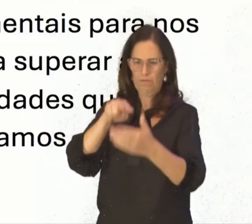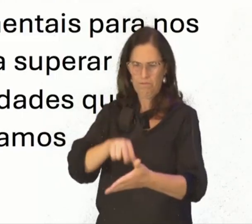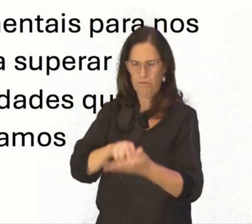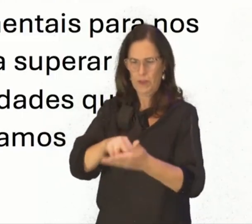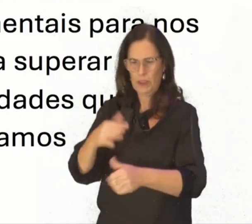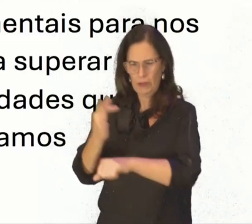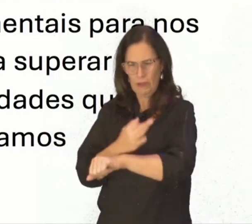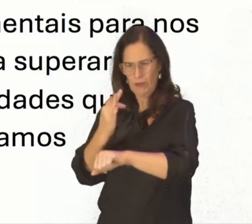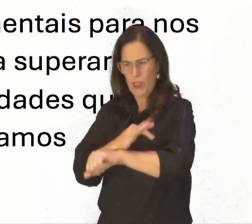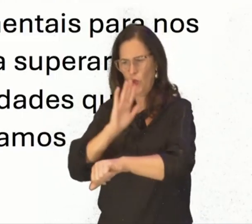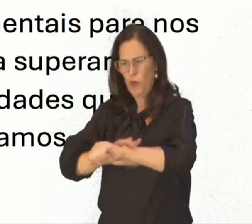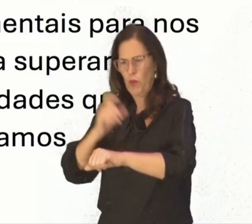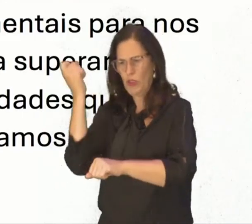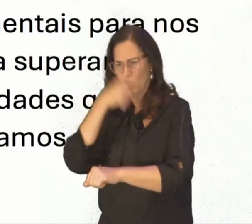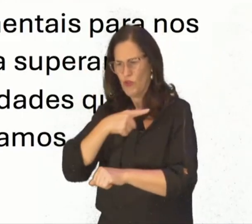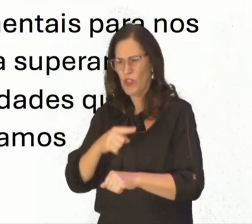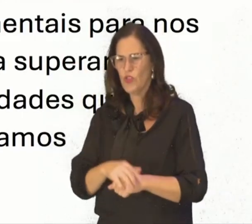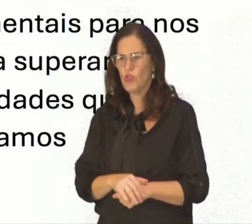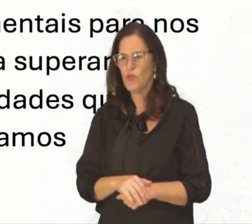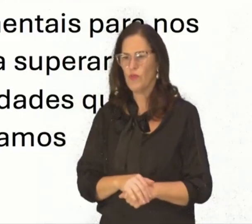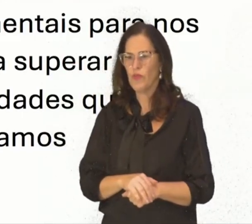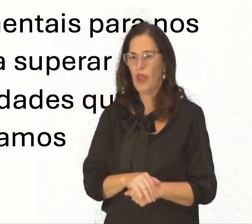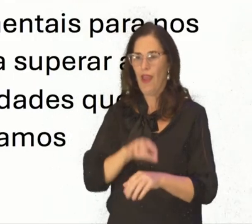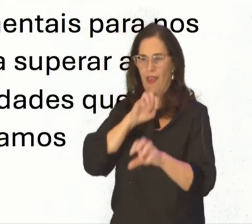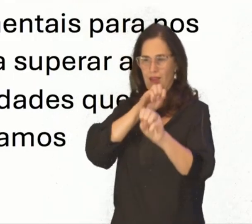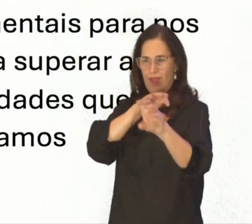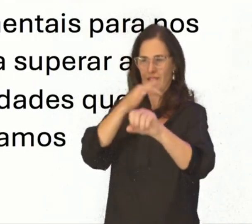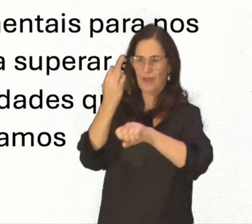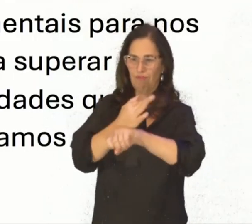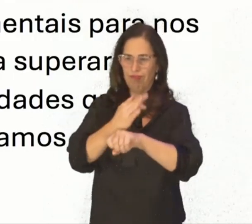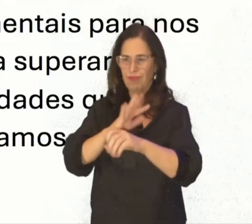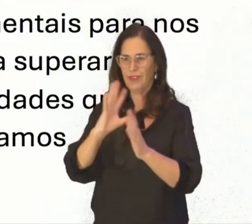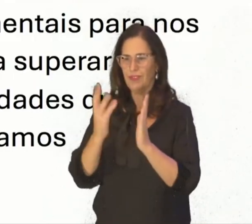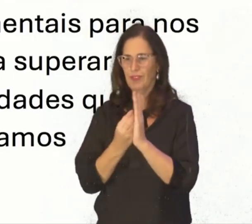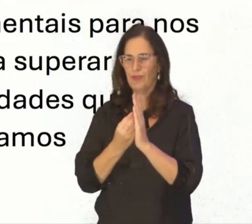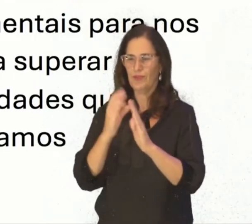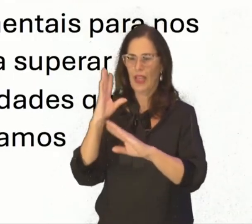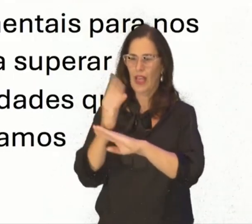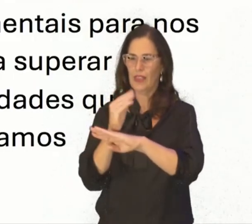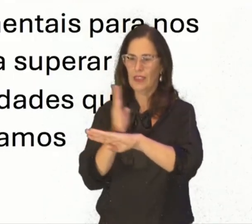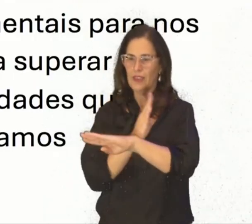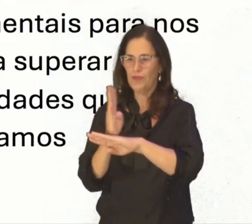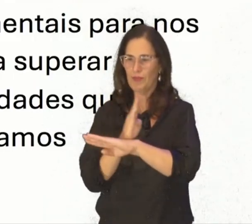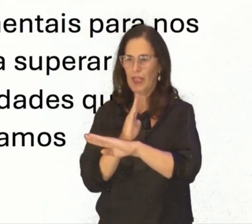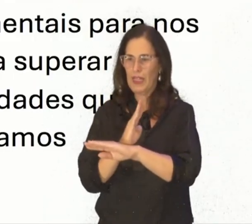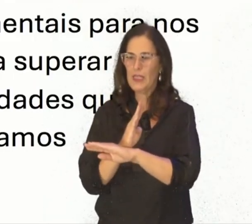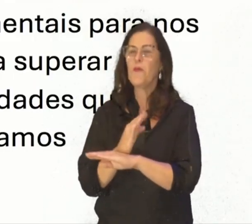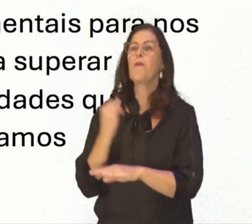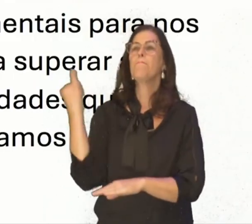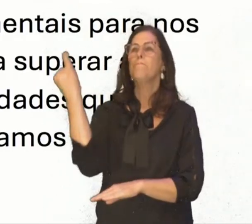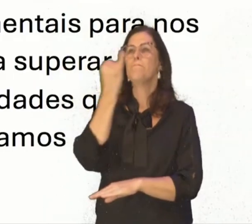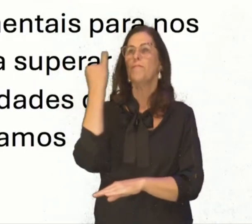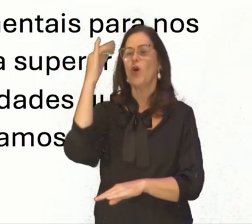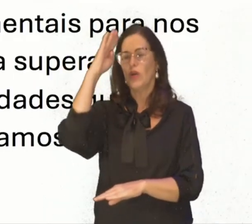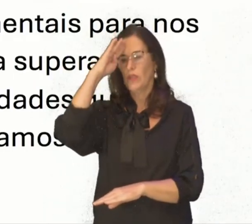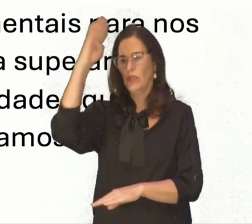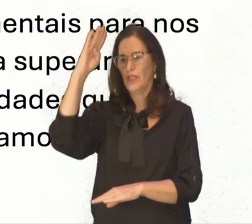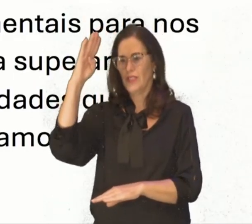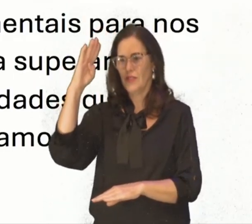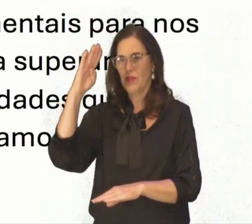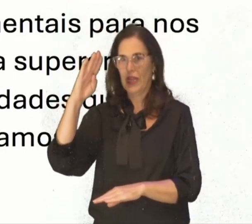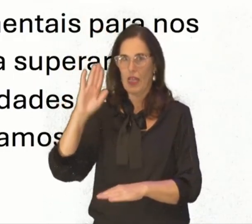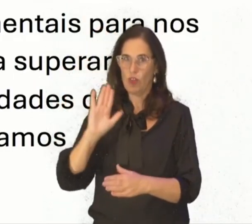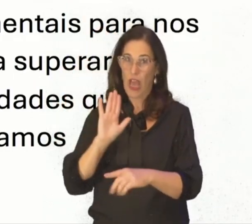nas adversidades. E as lições de perseverança da igreja de Esmirna nos são fundamentais para nos ajudar a